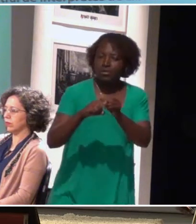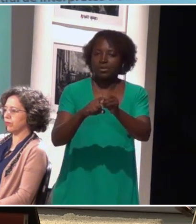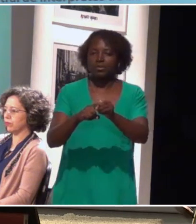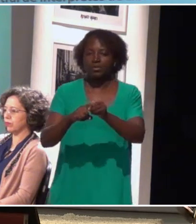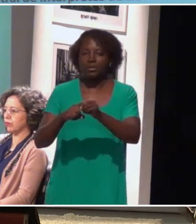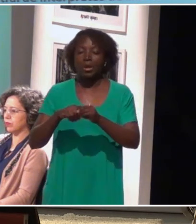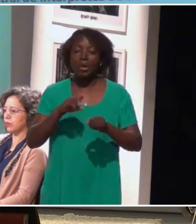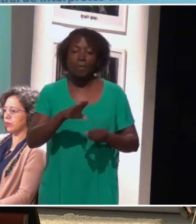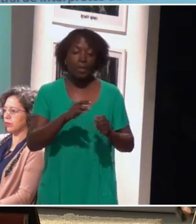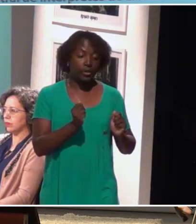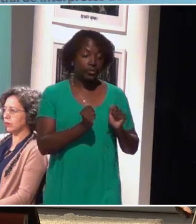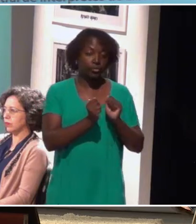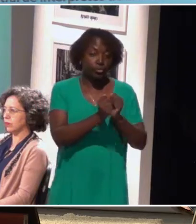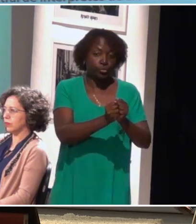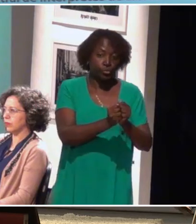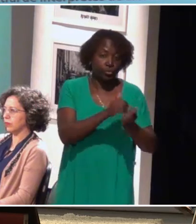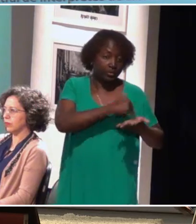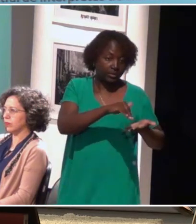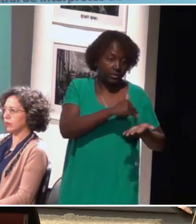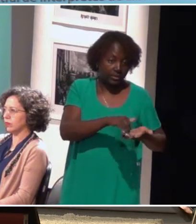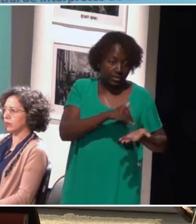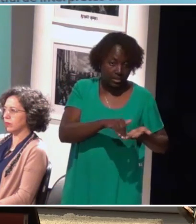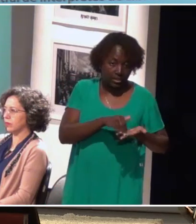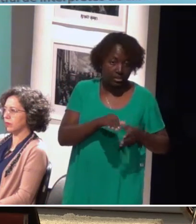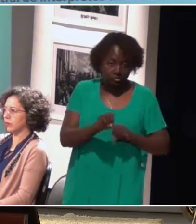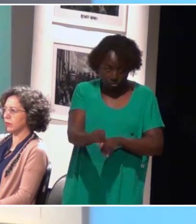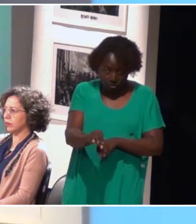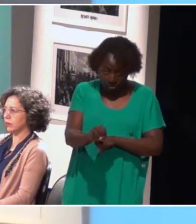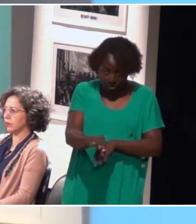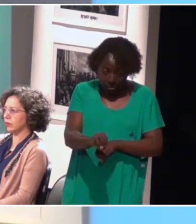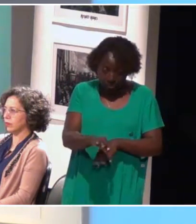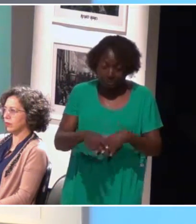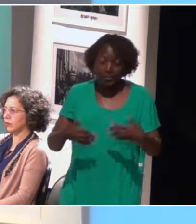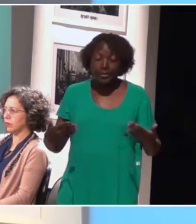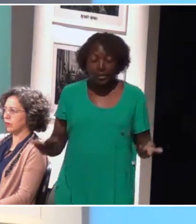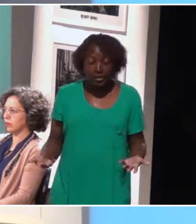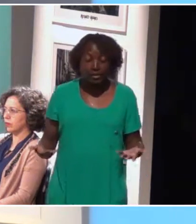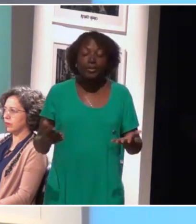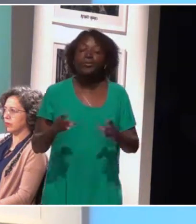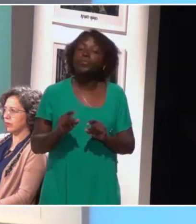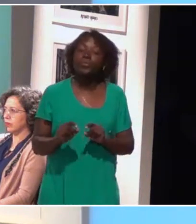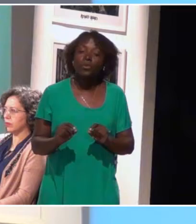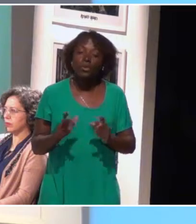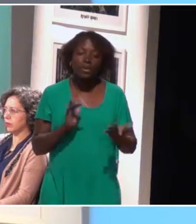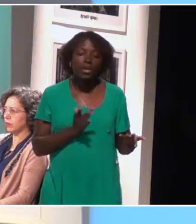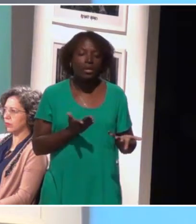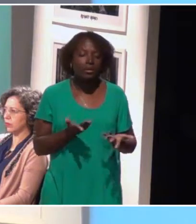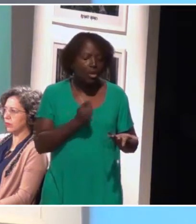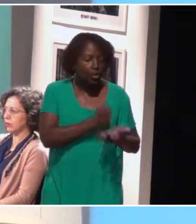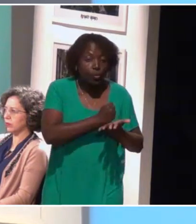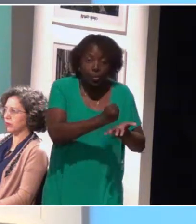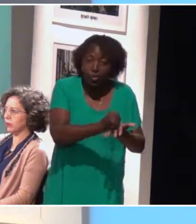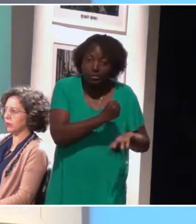contratado pela Secretaria de Educação. Então, acaba que eles são, o contrato deles, do vírgula